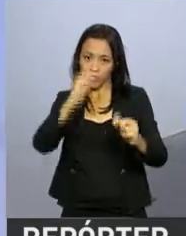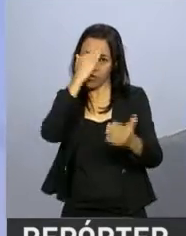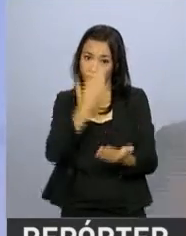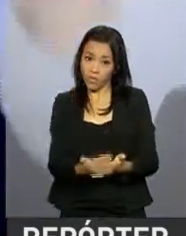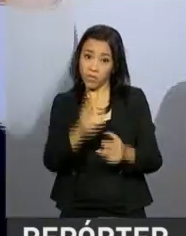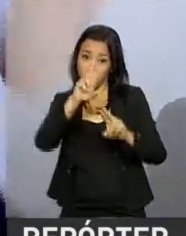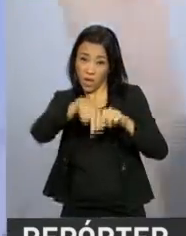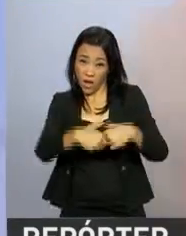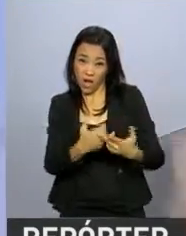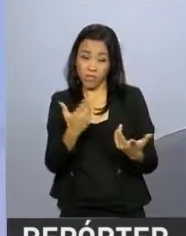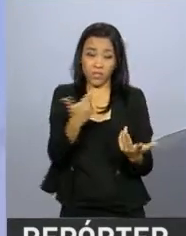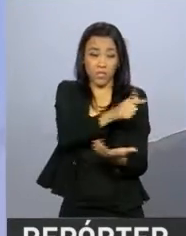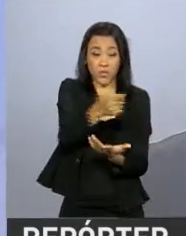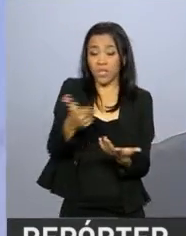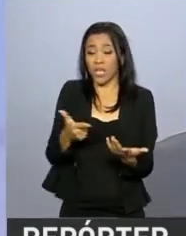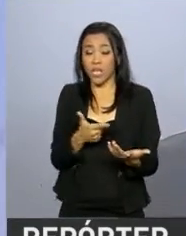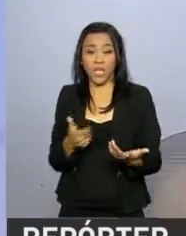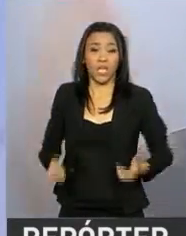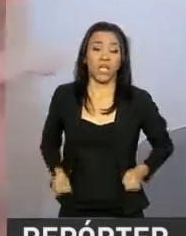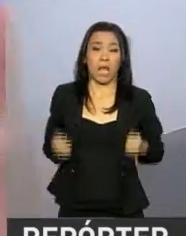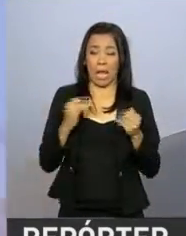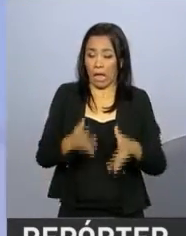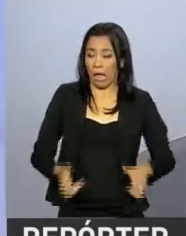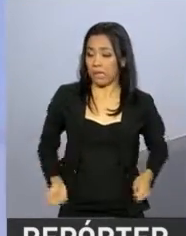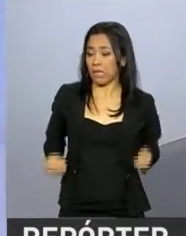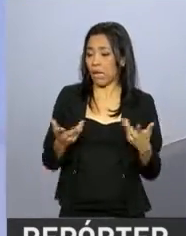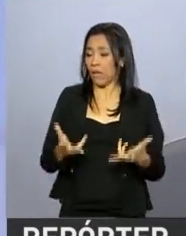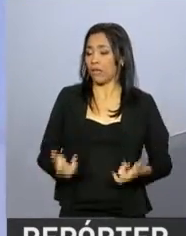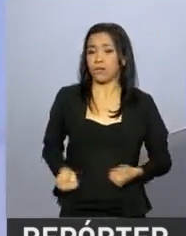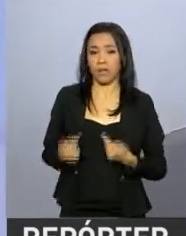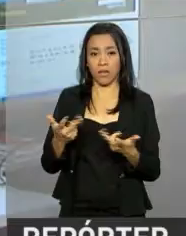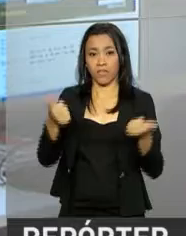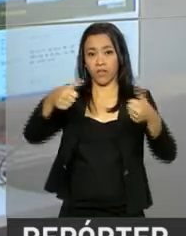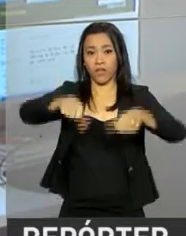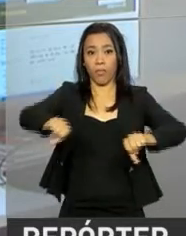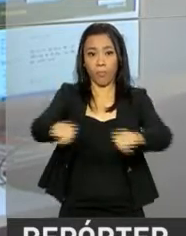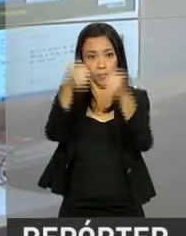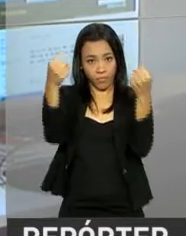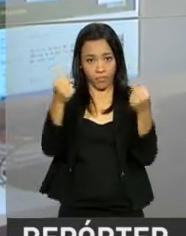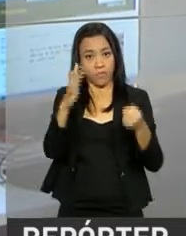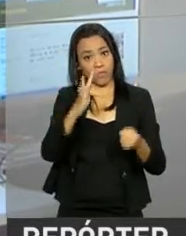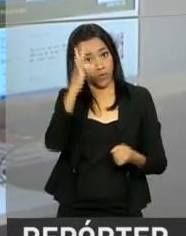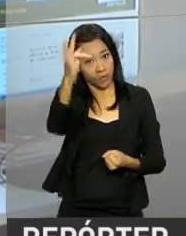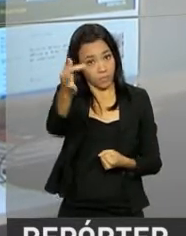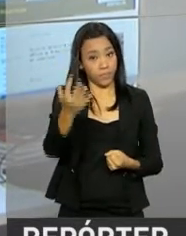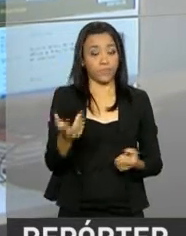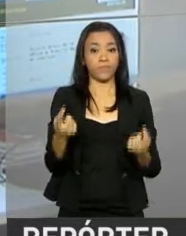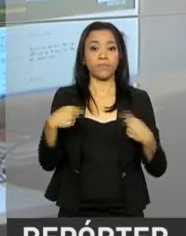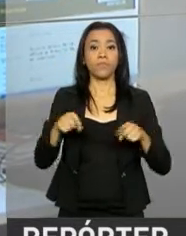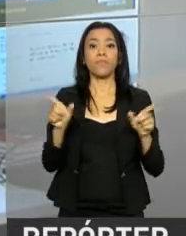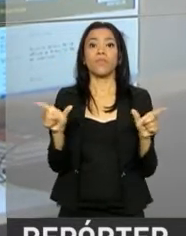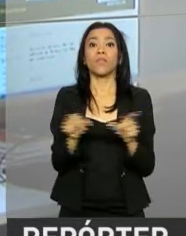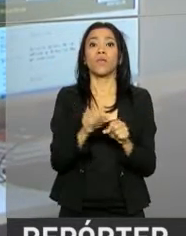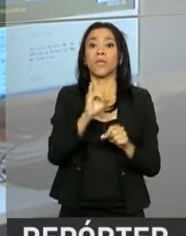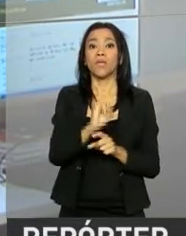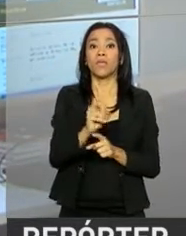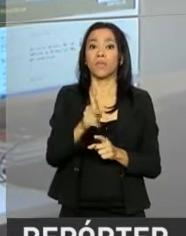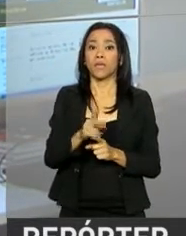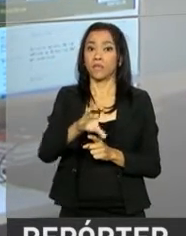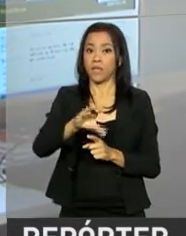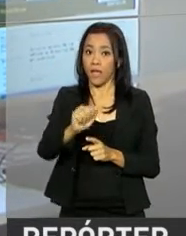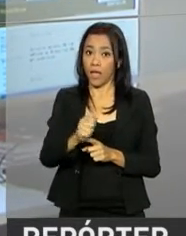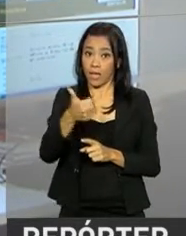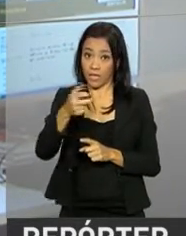percepção de descontrole de gastos públicos e um crise fiscal no futuro olha o ipca-15 é considerado uma prévia da inflação